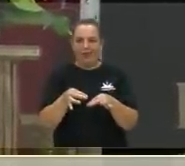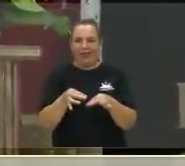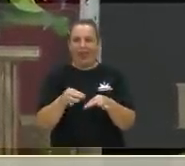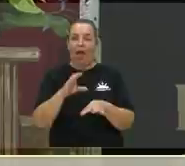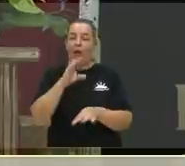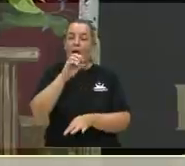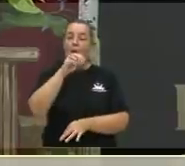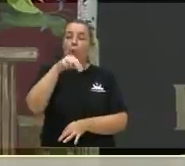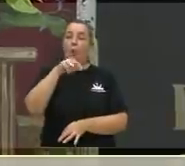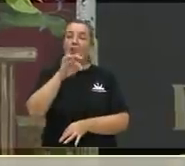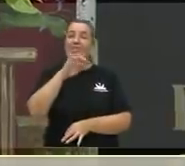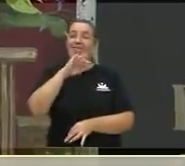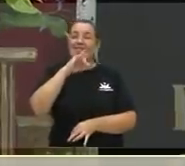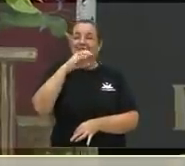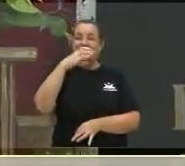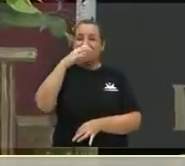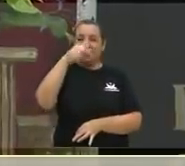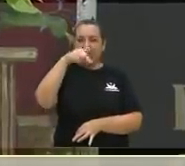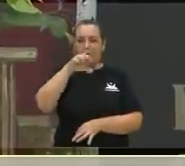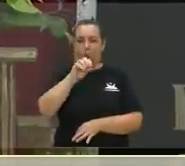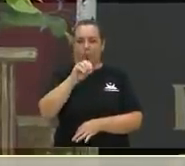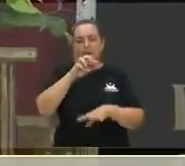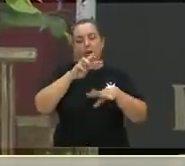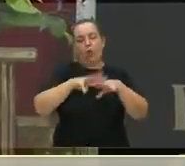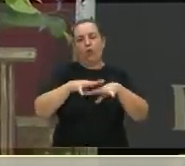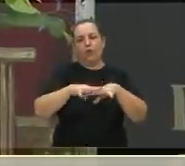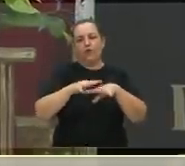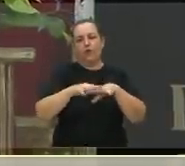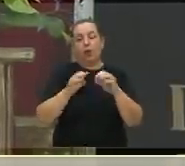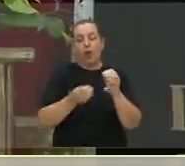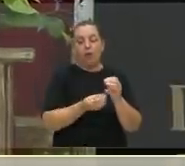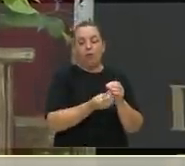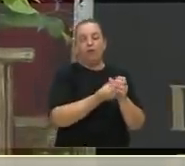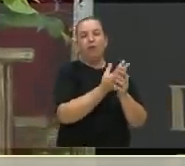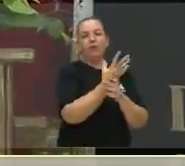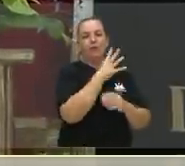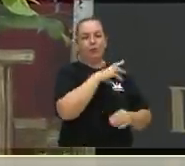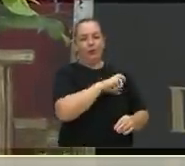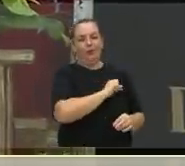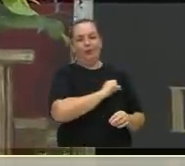contrição perfeita ela é fruto do amor